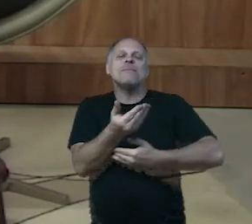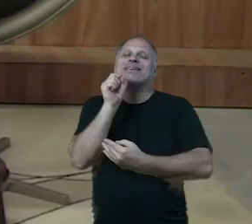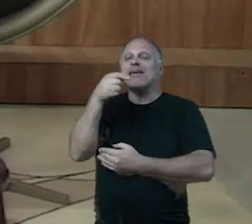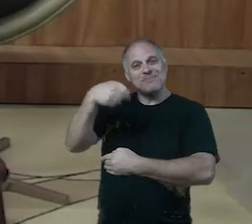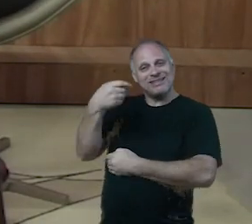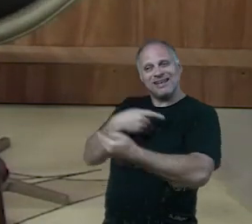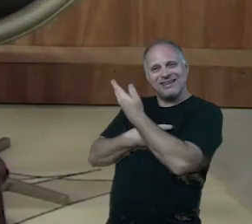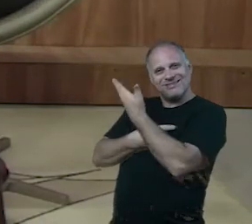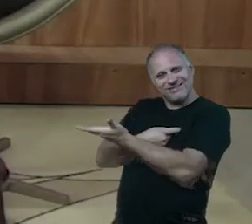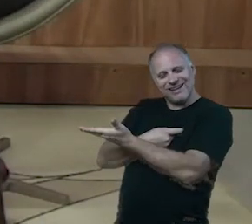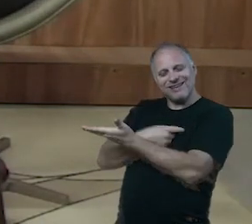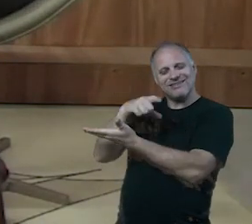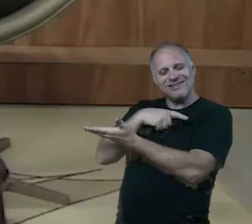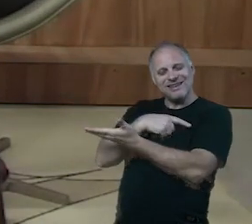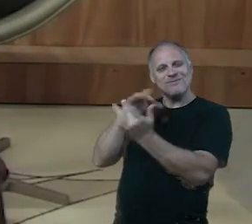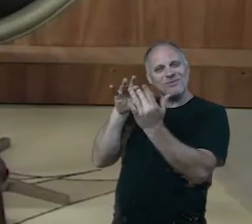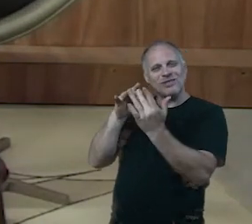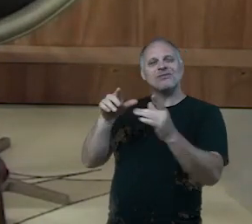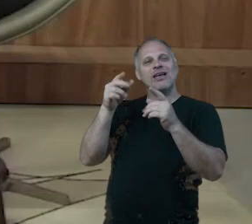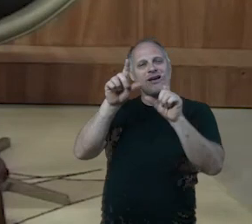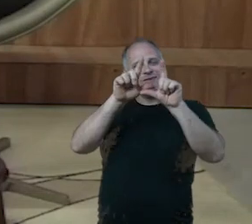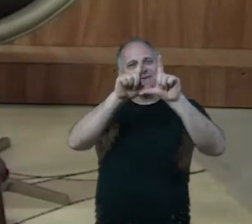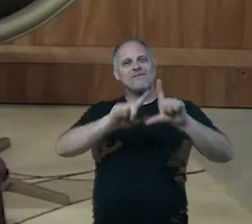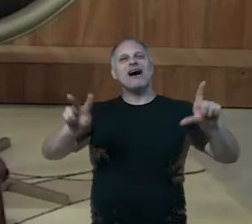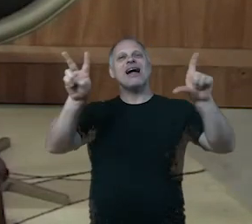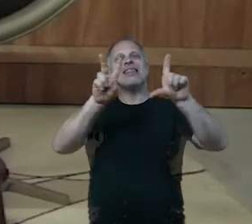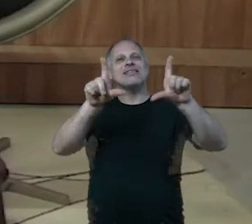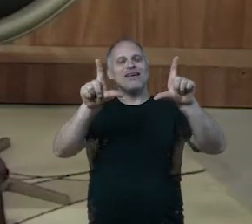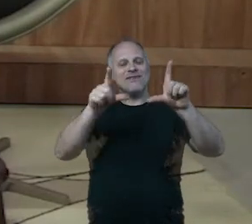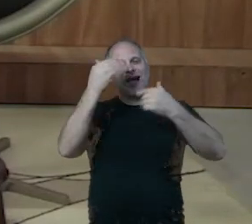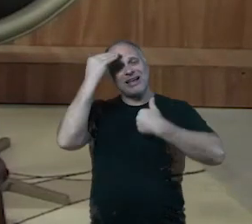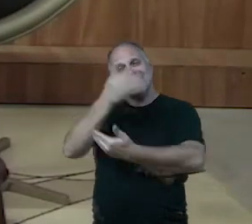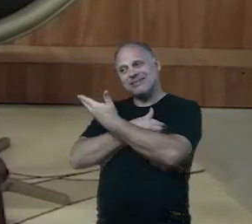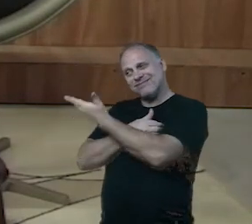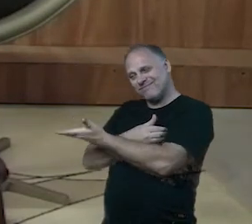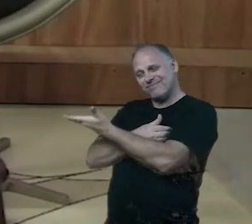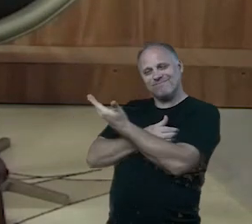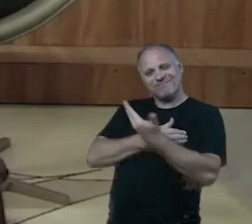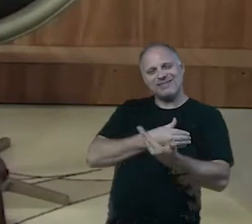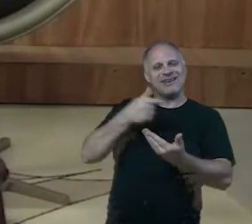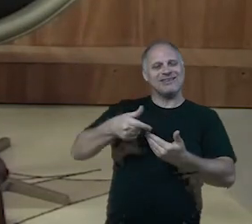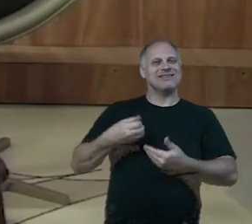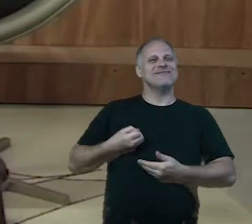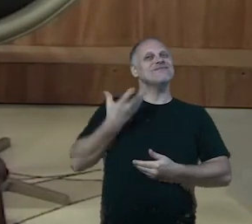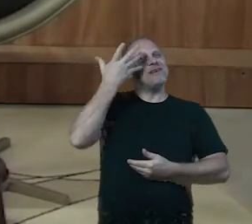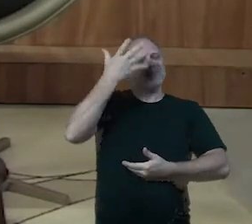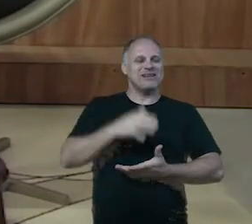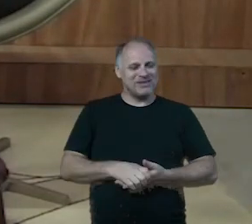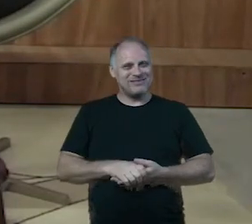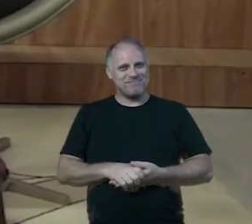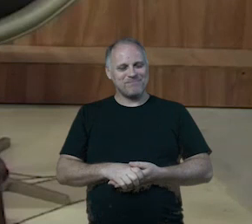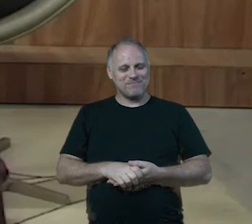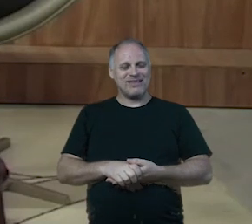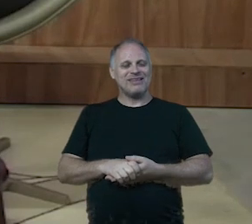dela, fica à disposição. E a Vale TV agradece a tua presença, Natália. Viver plenamente, que eu acho que é a cara do